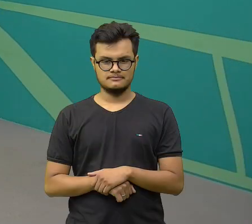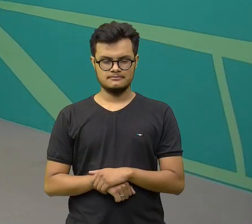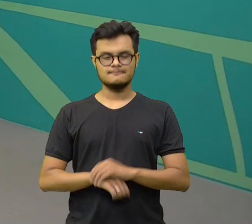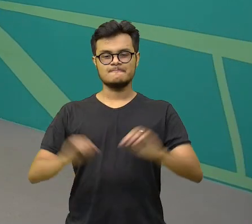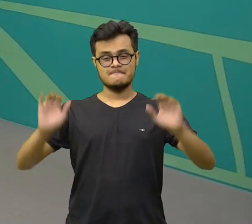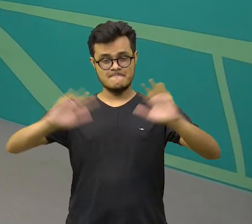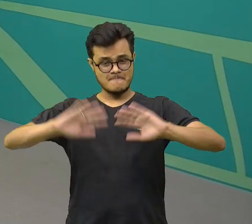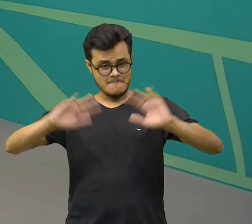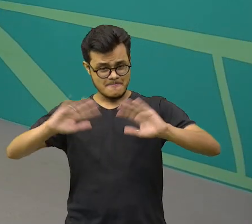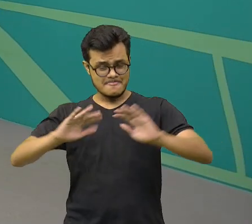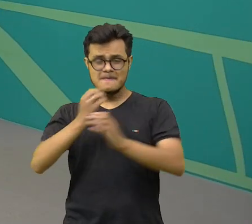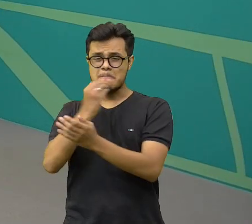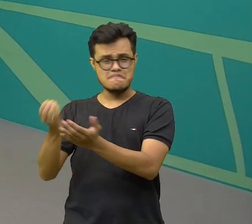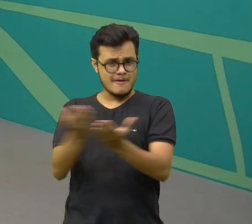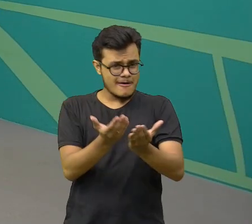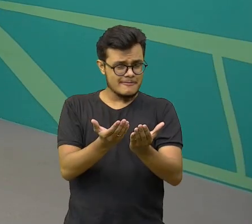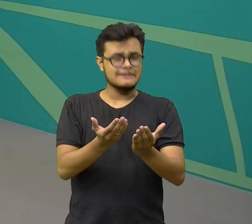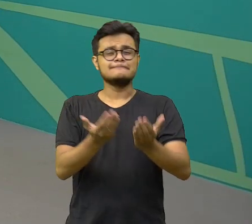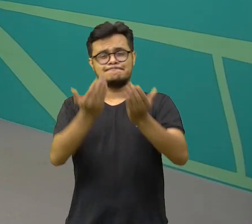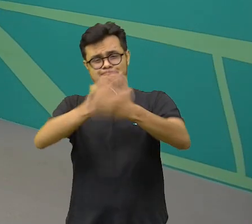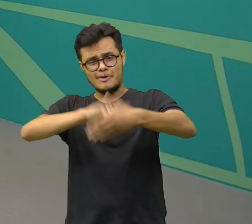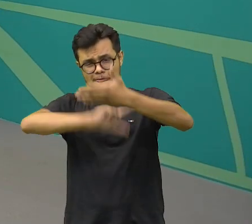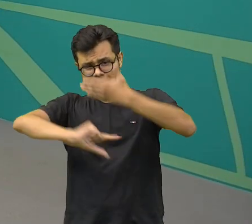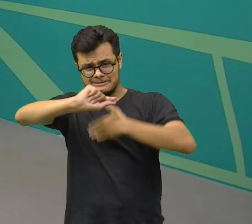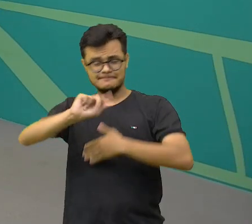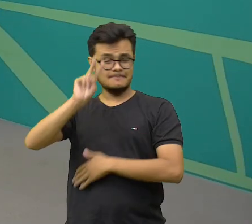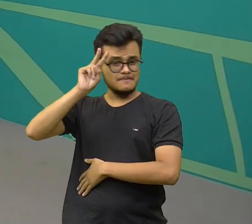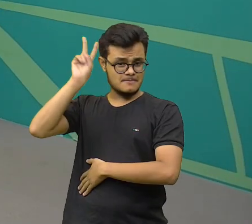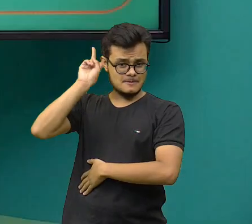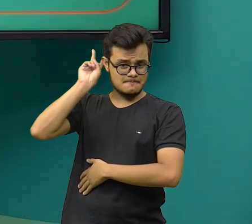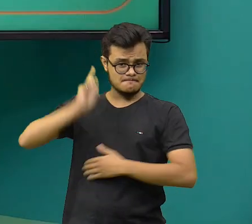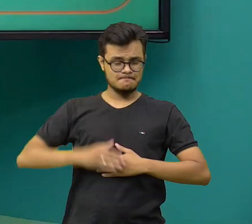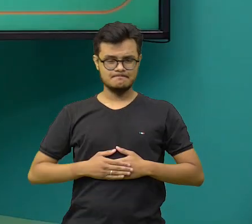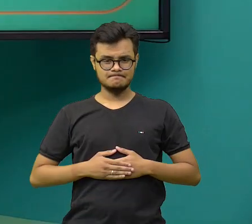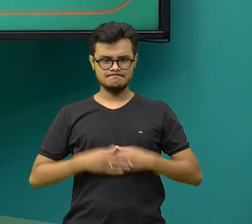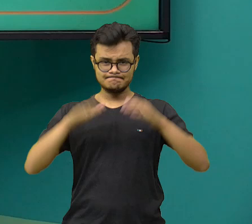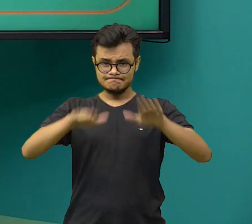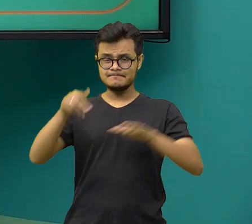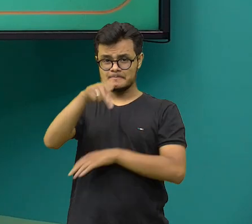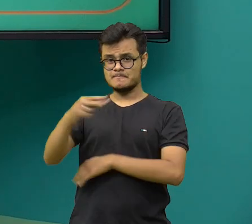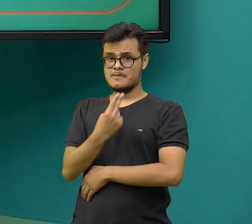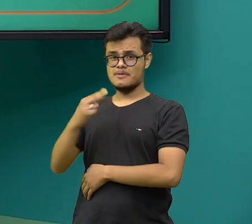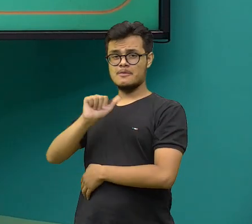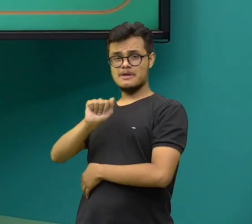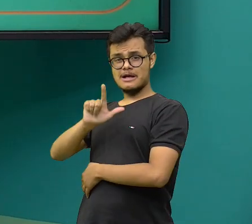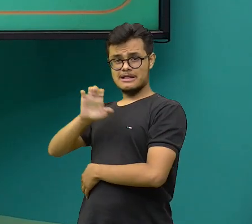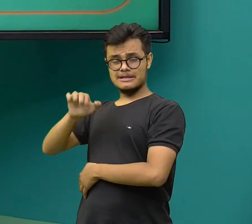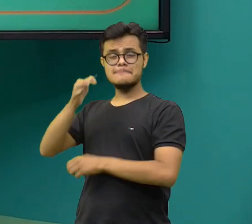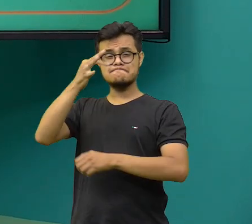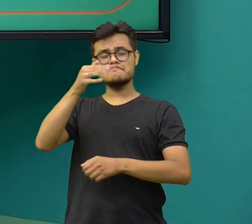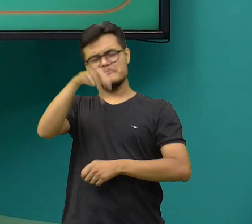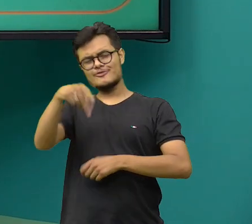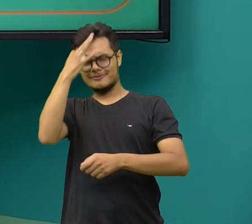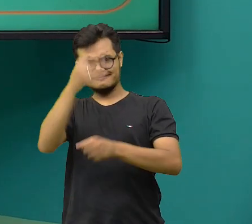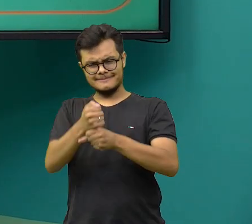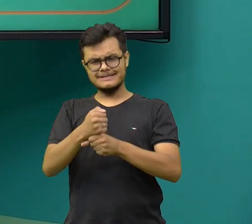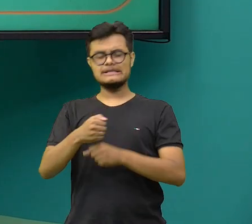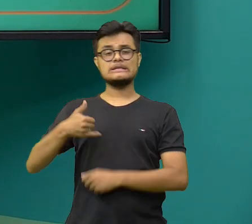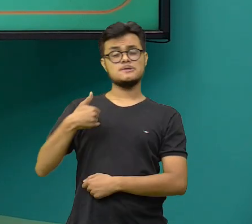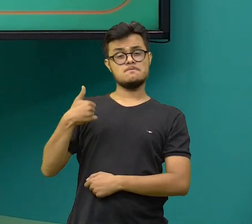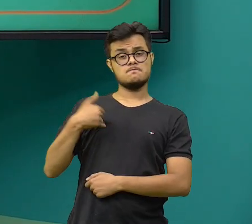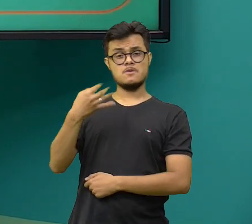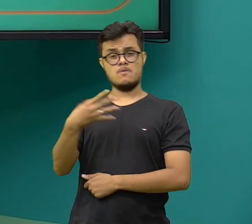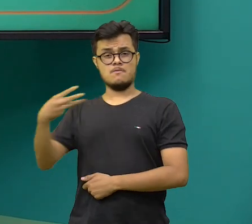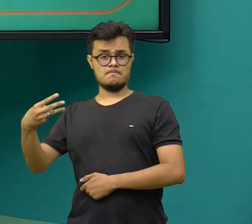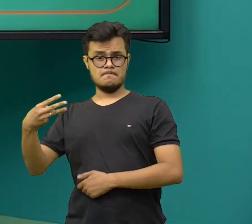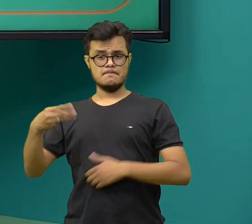Olá, seja bem-vindo ao Preveste UEA. Eu sou o professor Alê, professor de Física, tenho